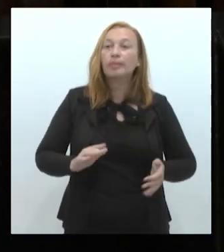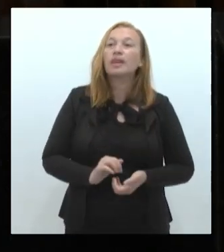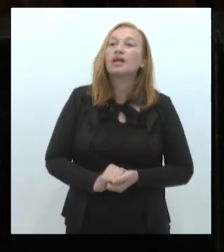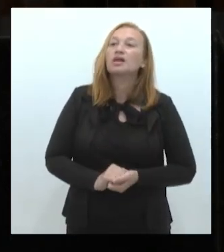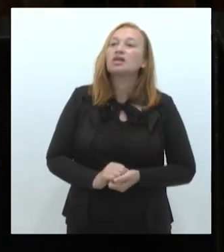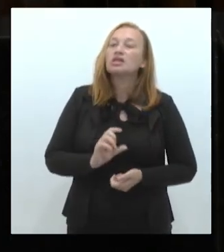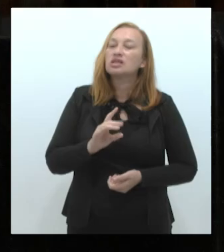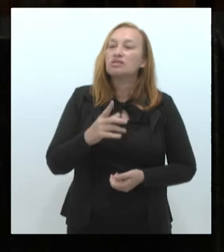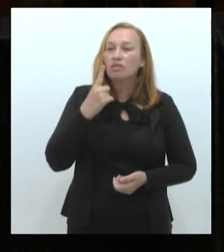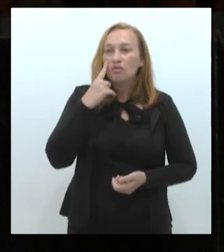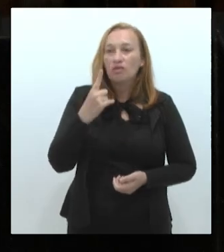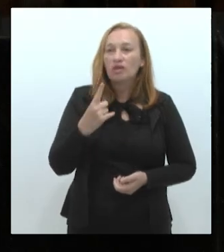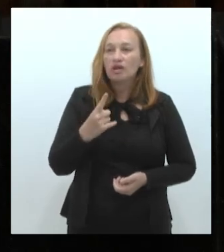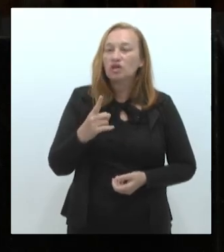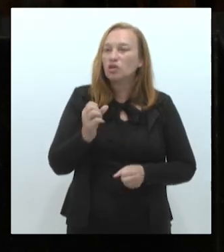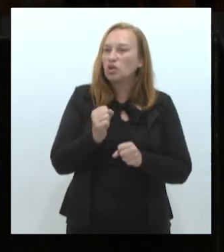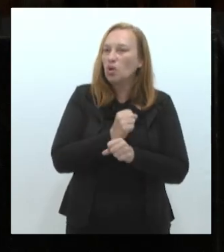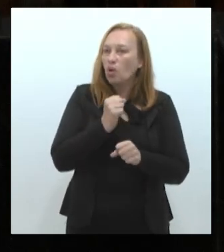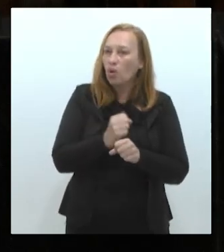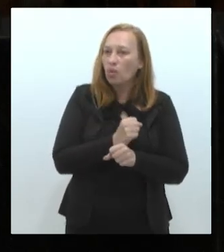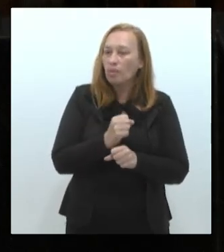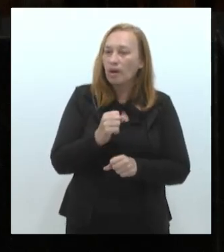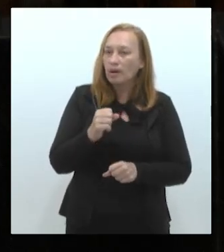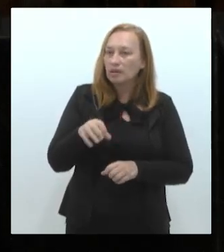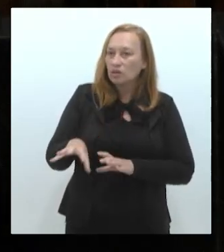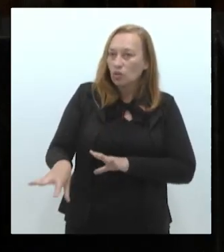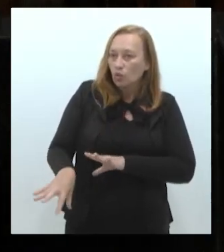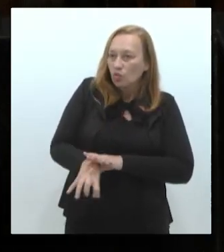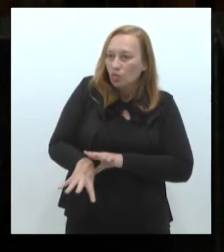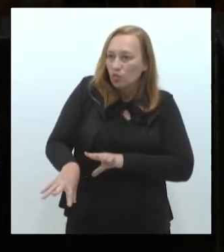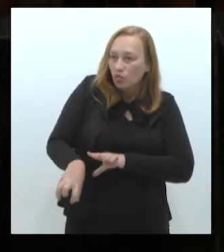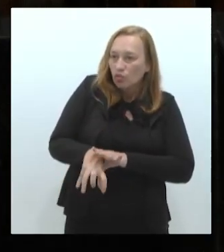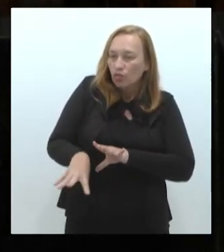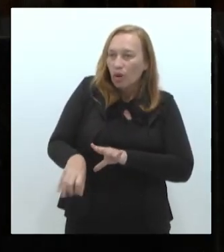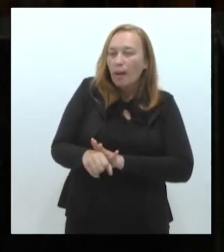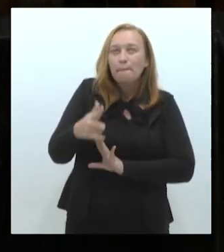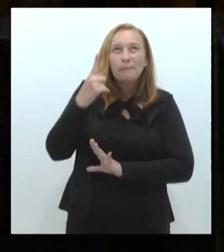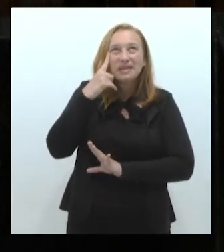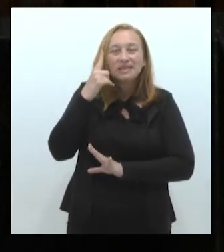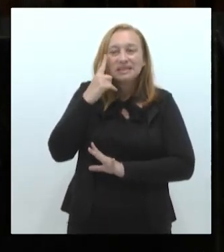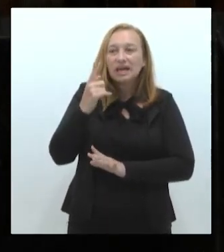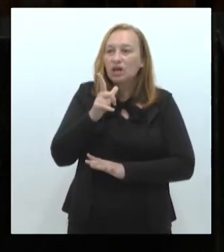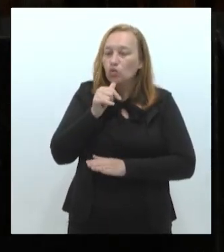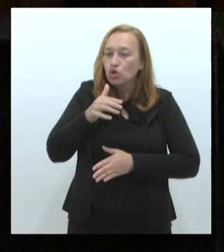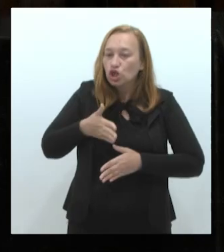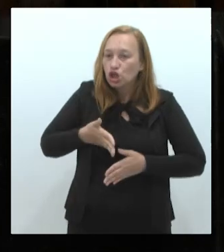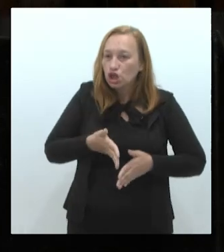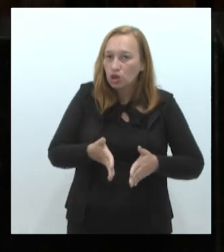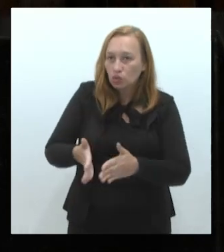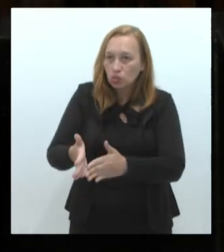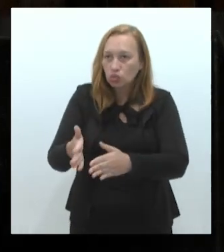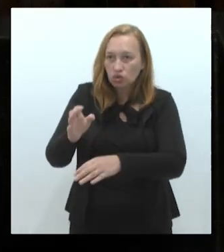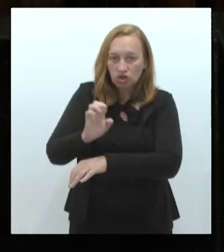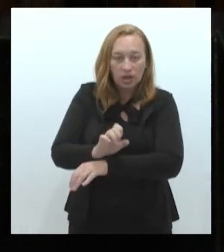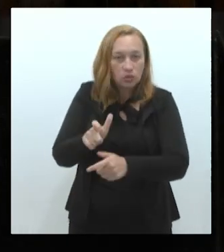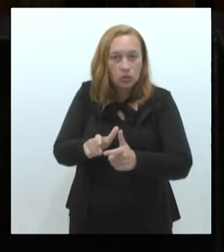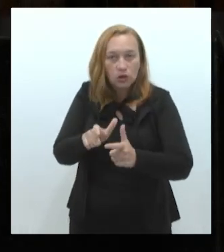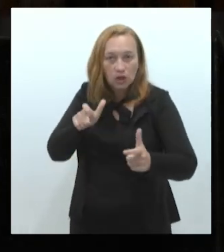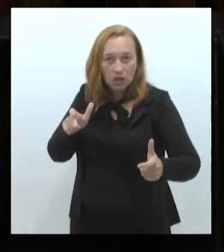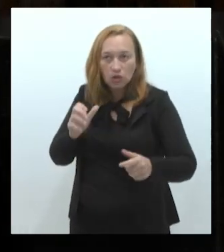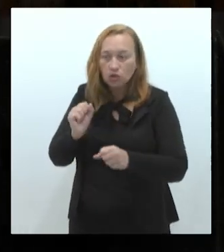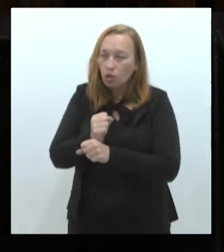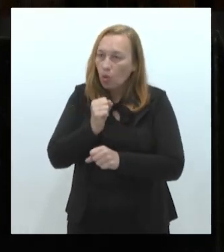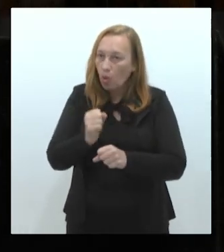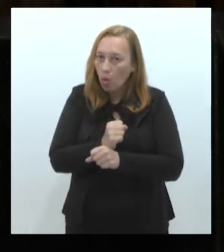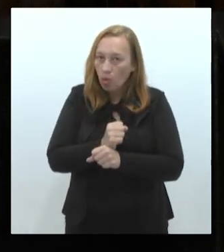pegar só de obra de macrodrenagem, ou seja, pensar os grandes rios do estado, que atendem várias regiões e precisam de obras, de